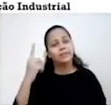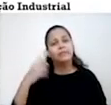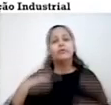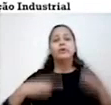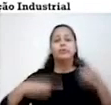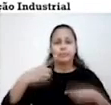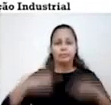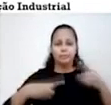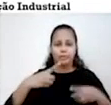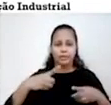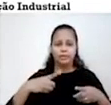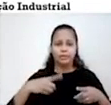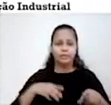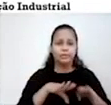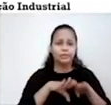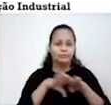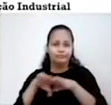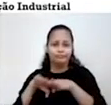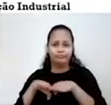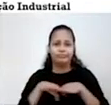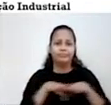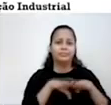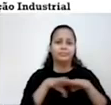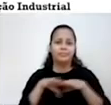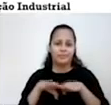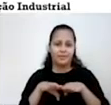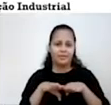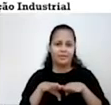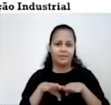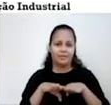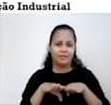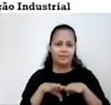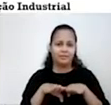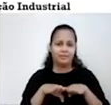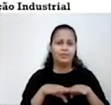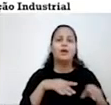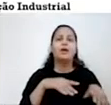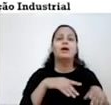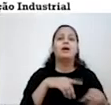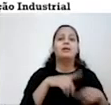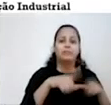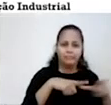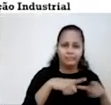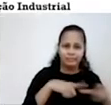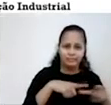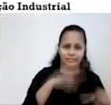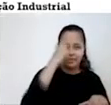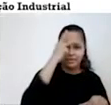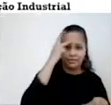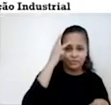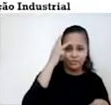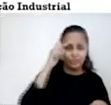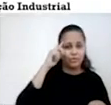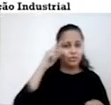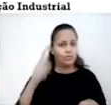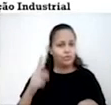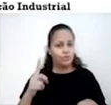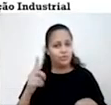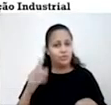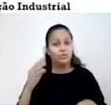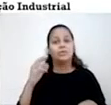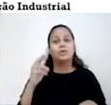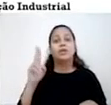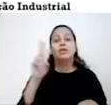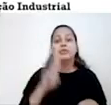pensavam em uma política mais igualitária entre operários e donos de das indústrias. Né? E